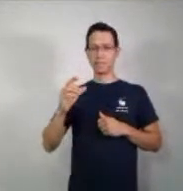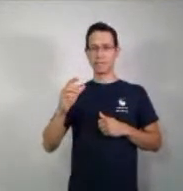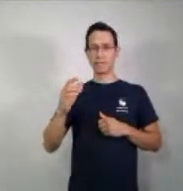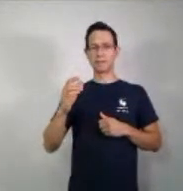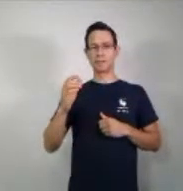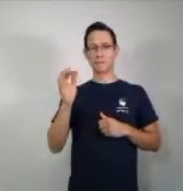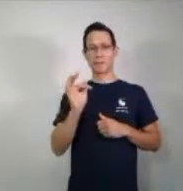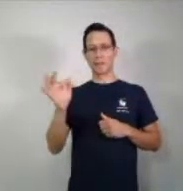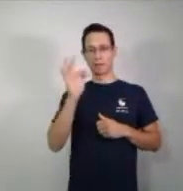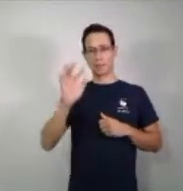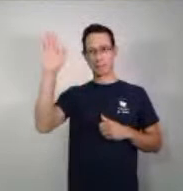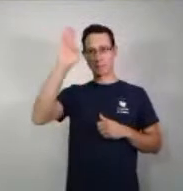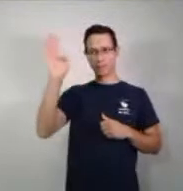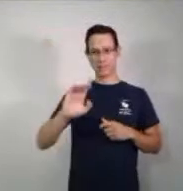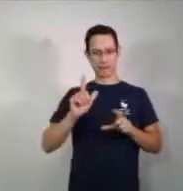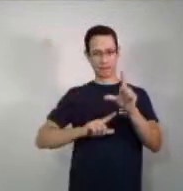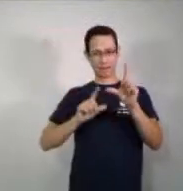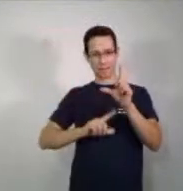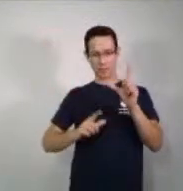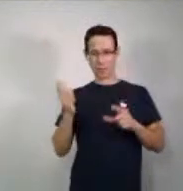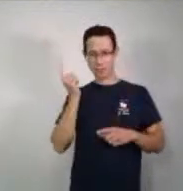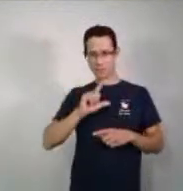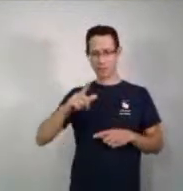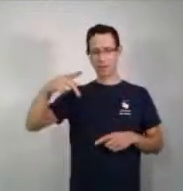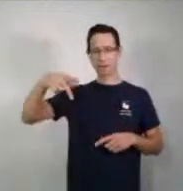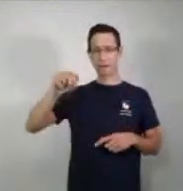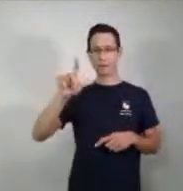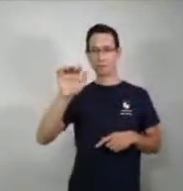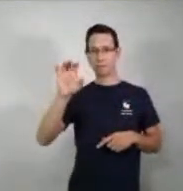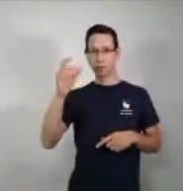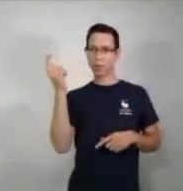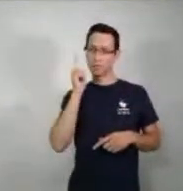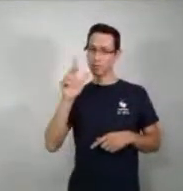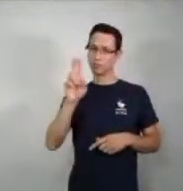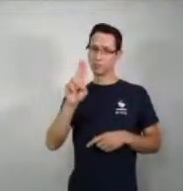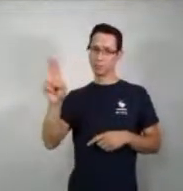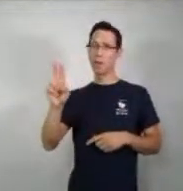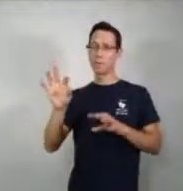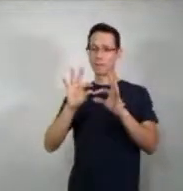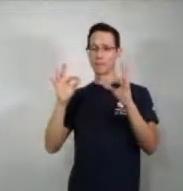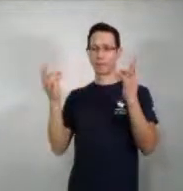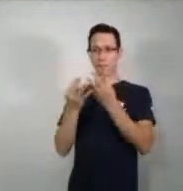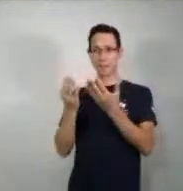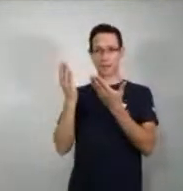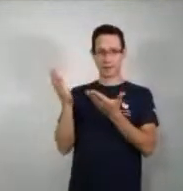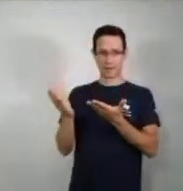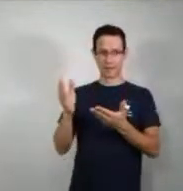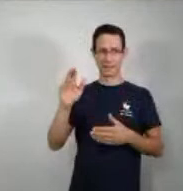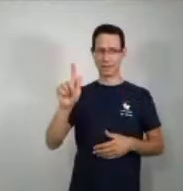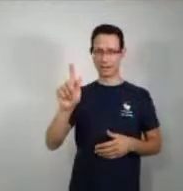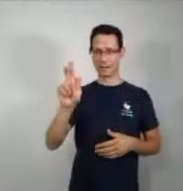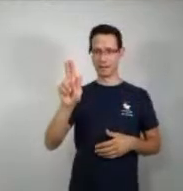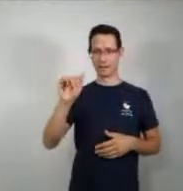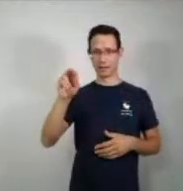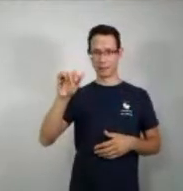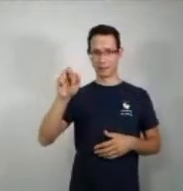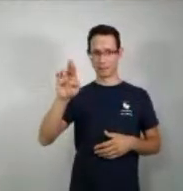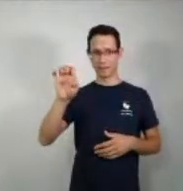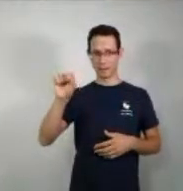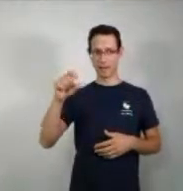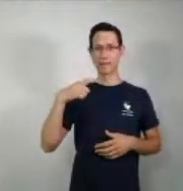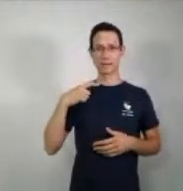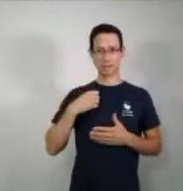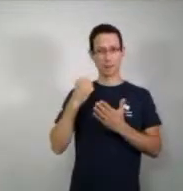Paulo Rona é nomeado pela própria família do Guimarães Rosa, isso eu vi até em um